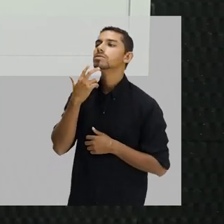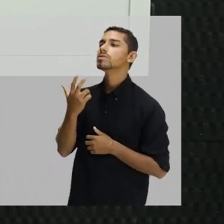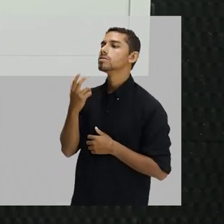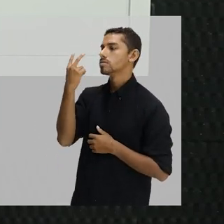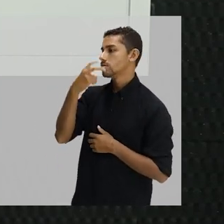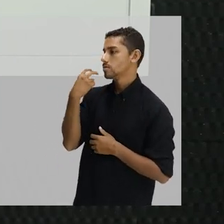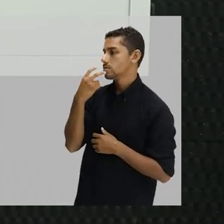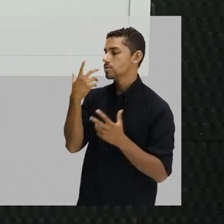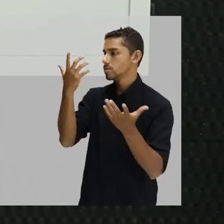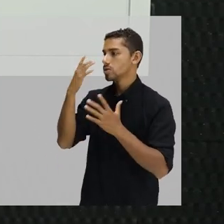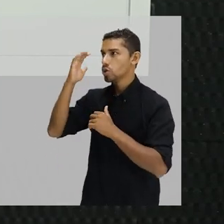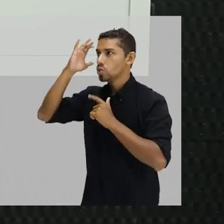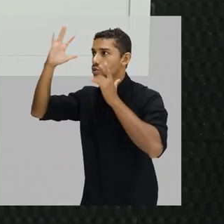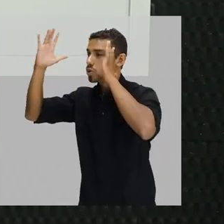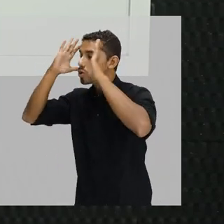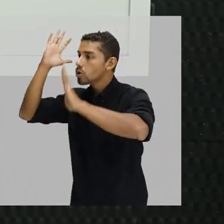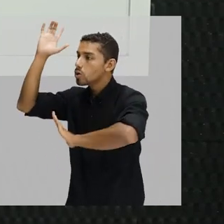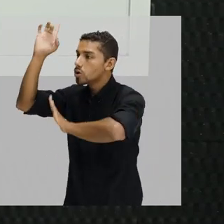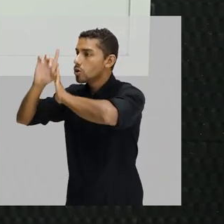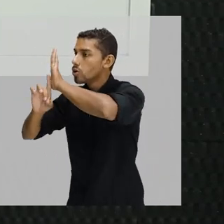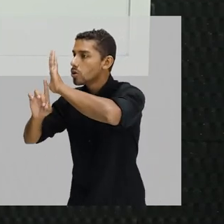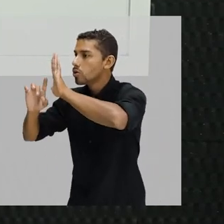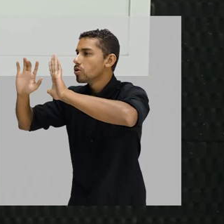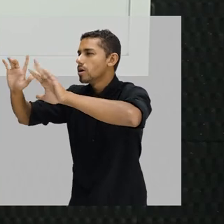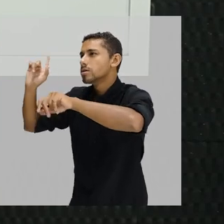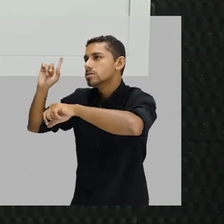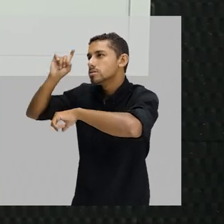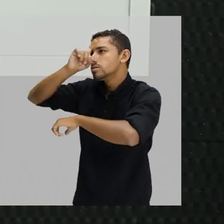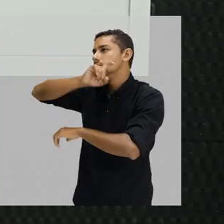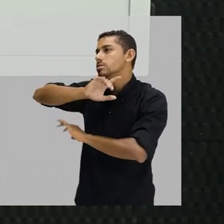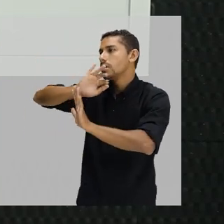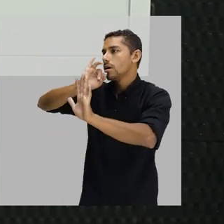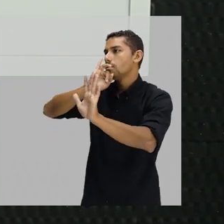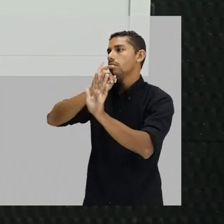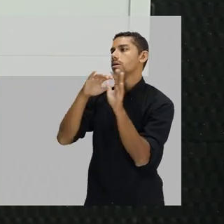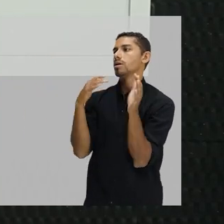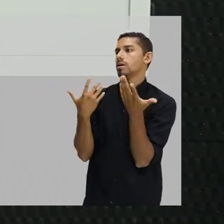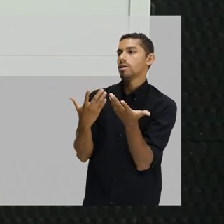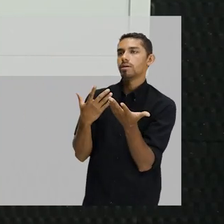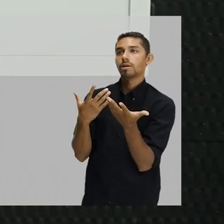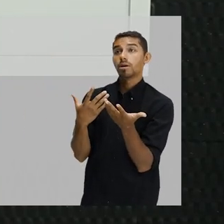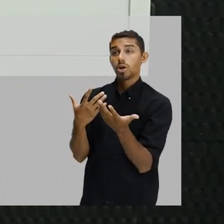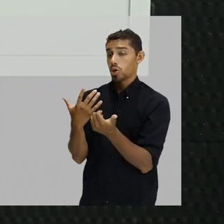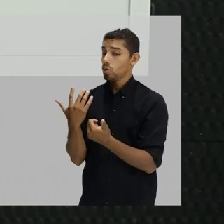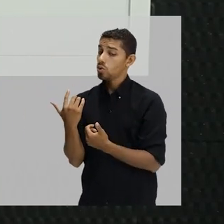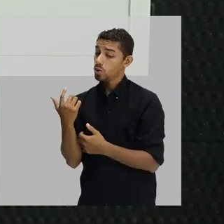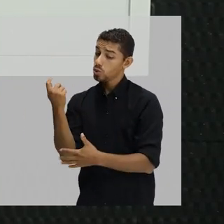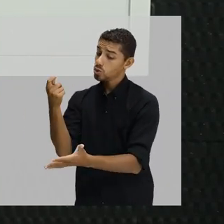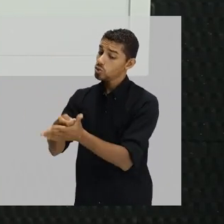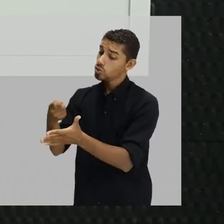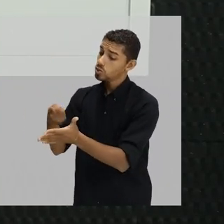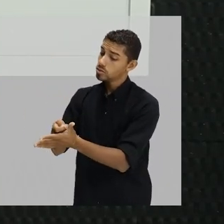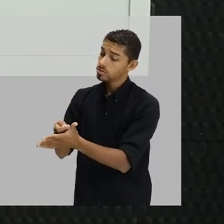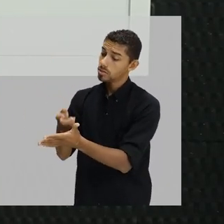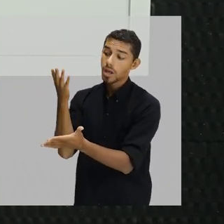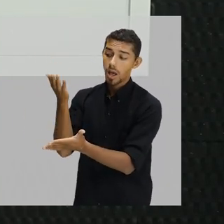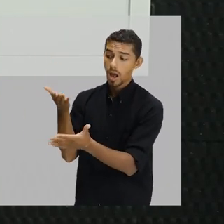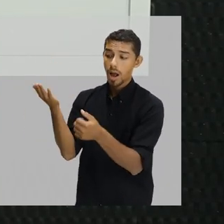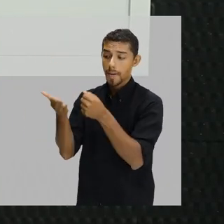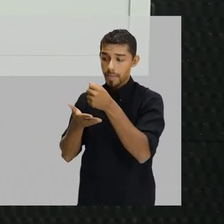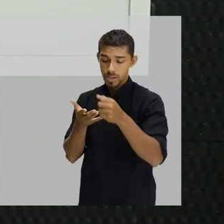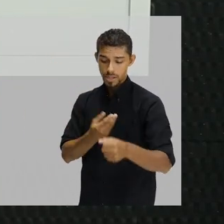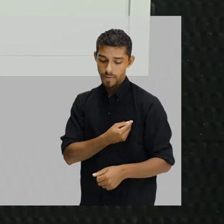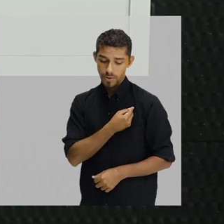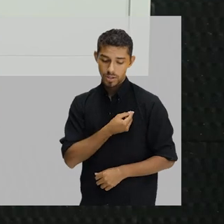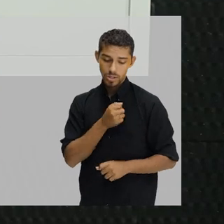própria noção de direito é uma noção que prejudica a gente. Pô, a deontologia trata do dever, que deveria ser a base da vida